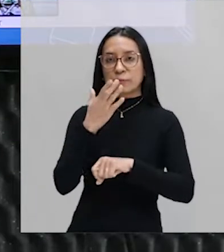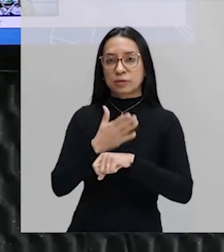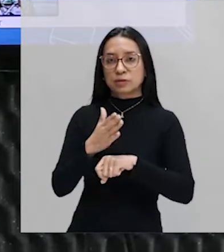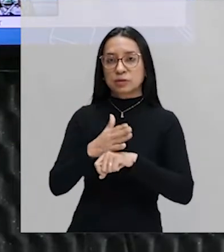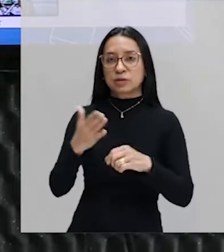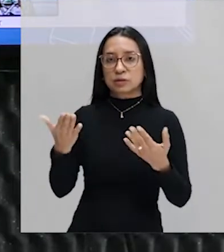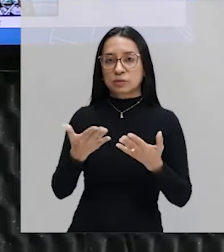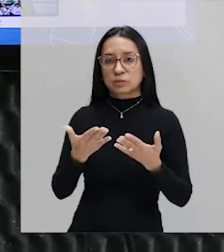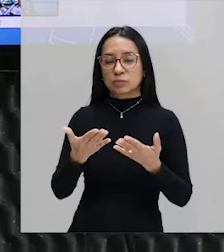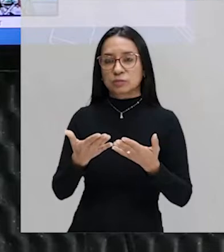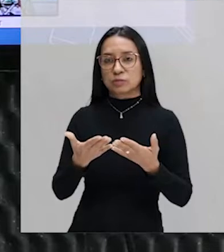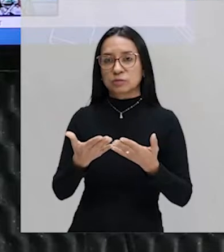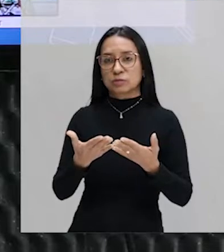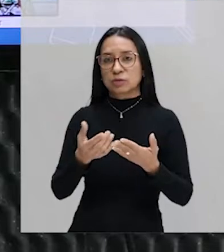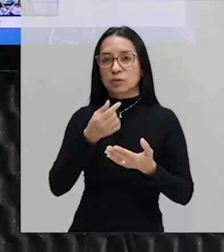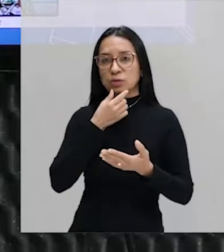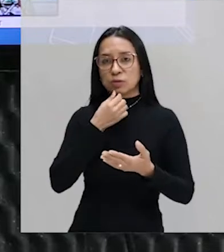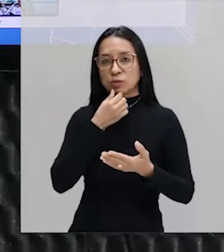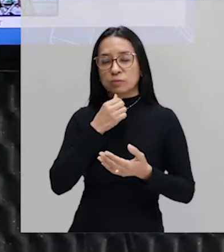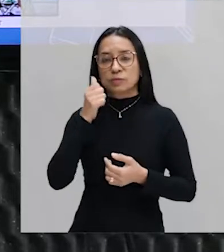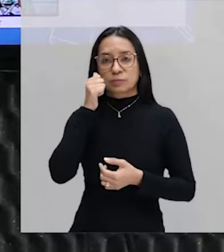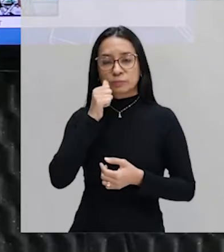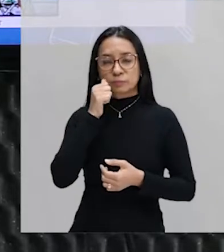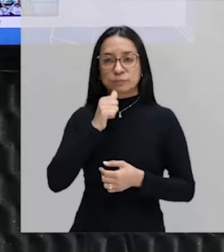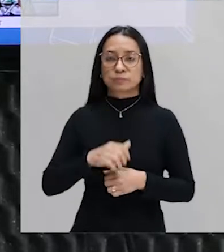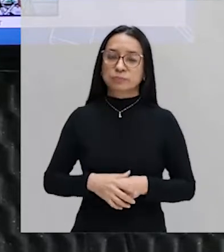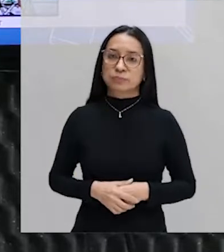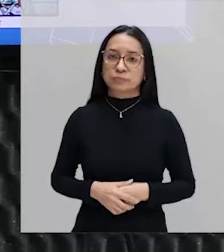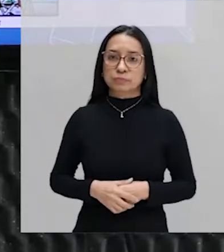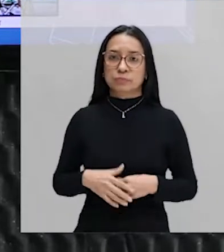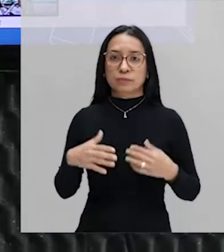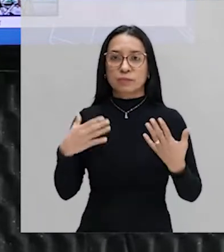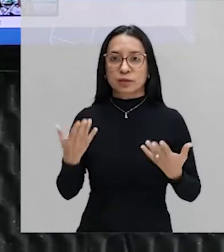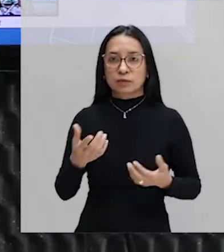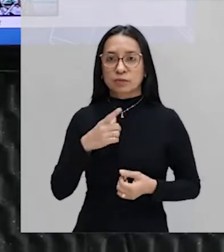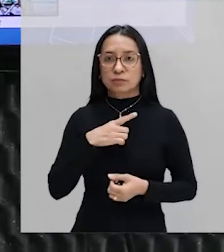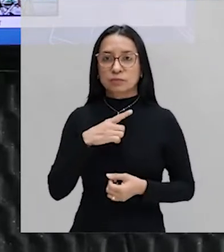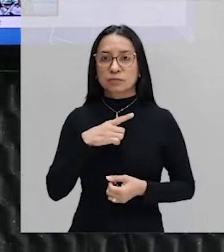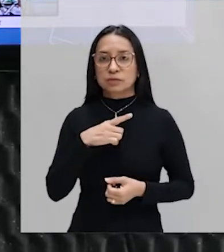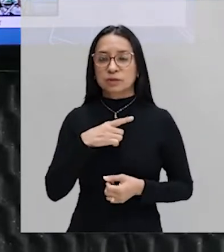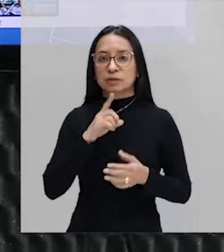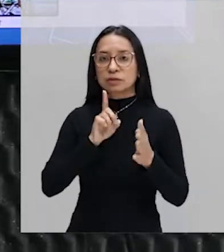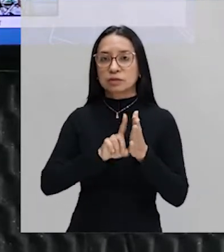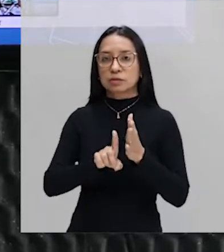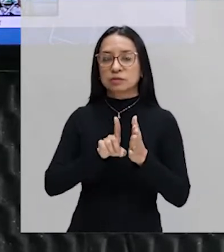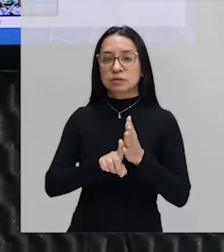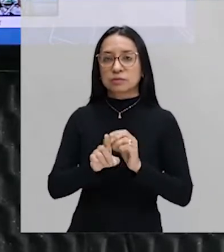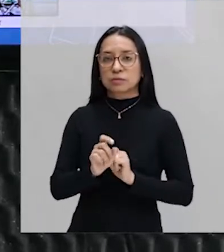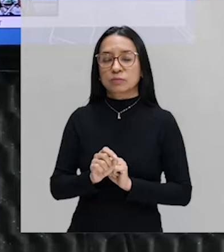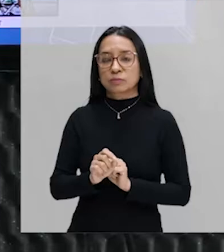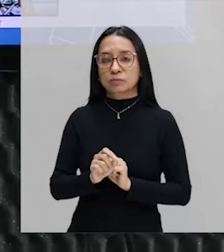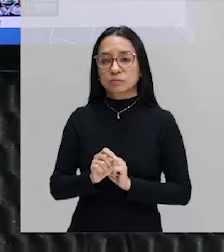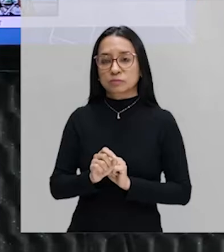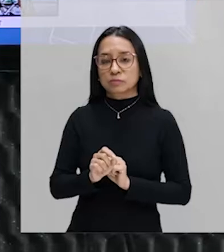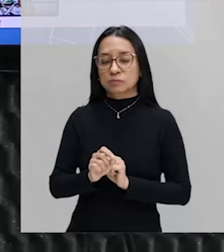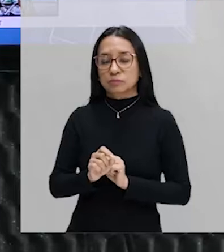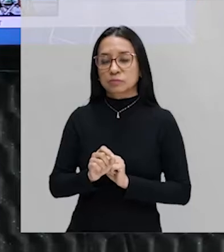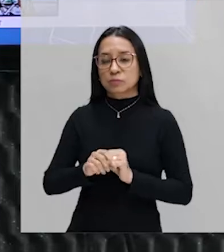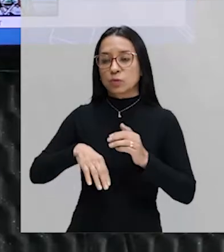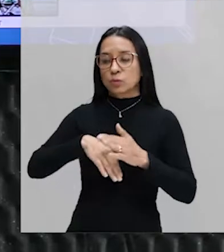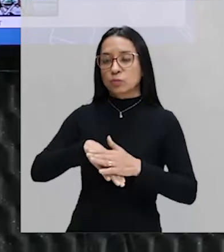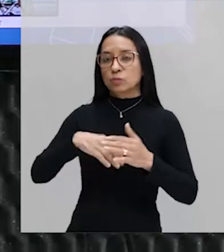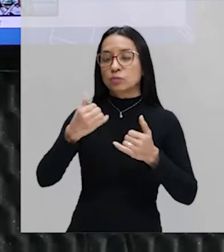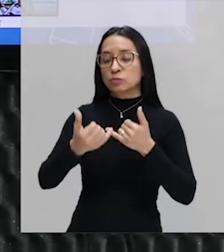na atualidade por homens e mulheres. Então, existe essa questão dos Jogos